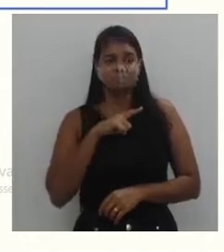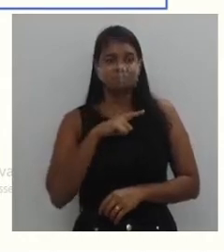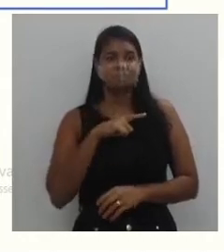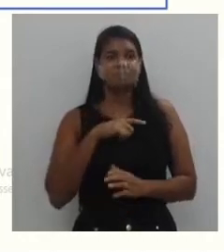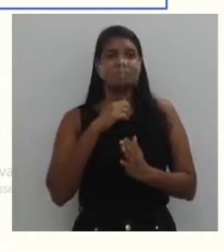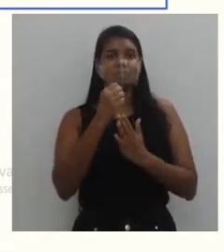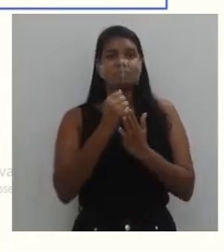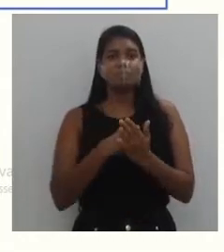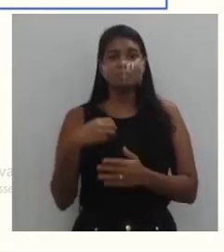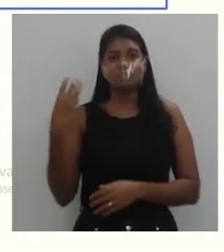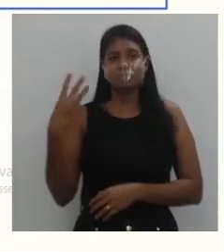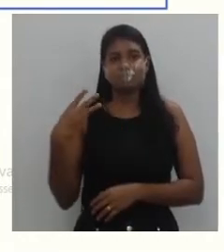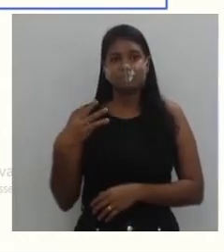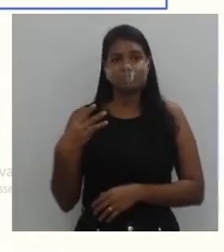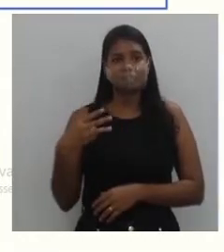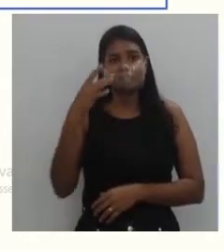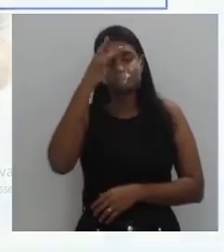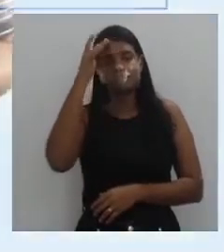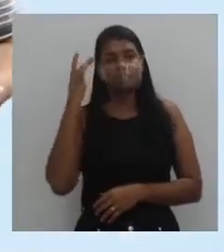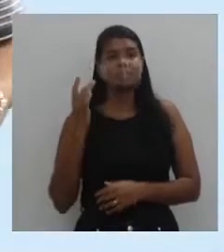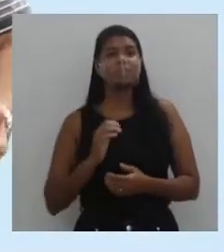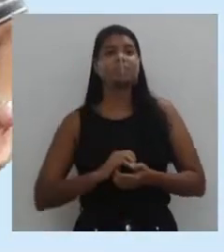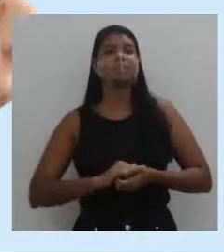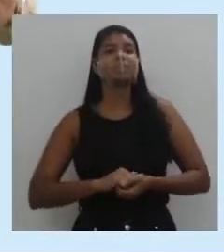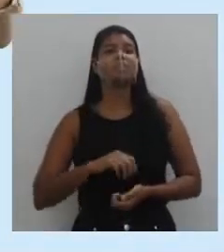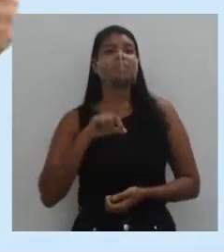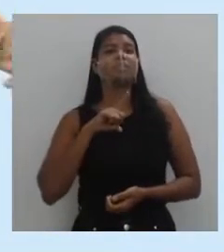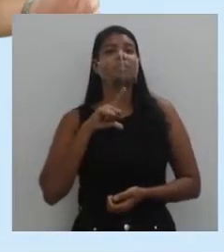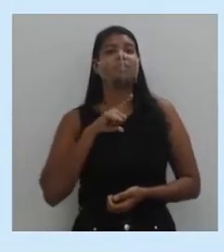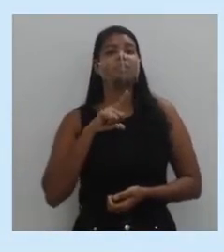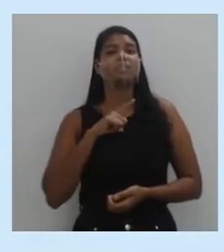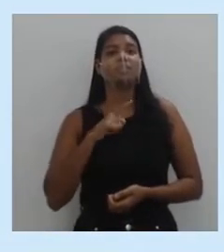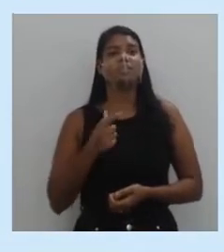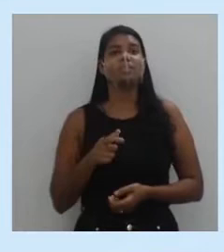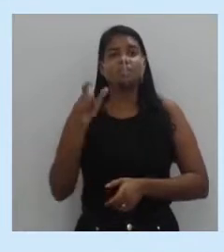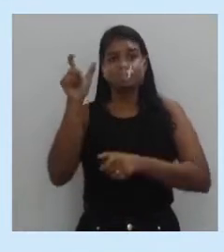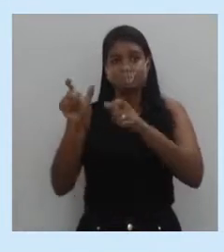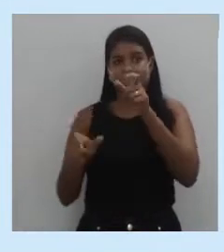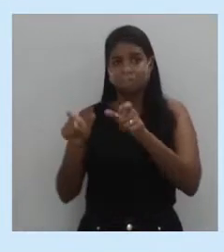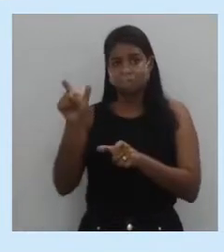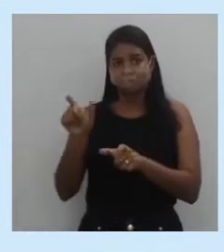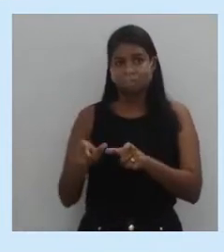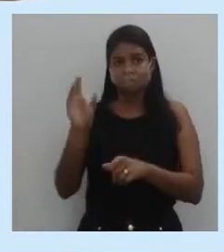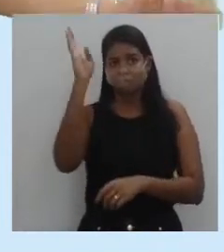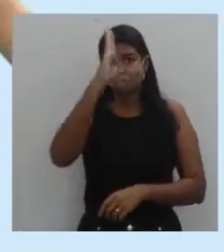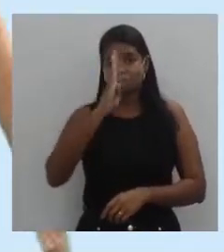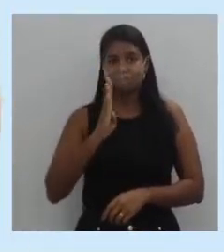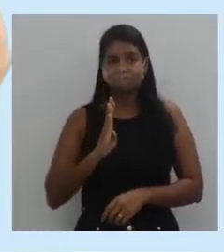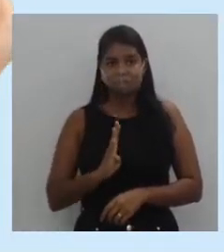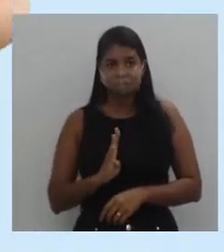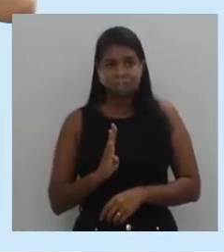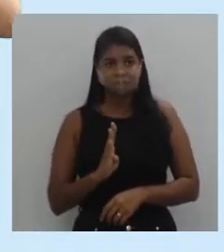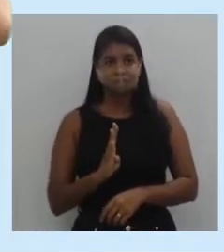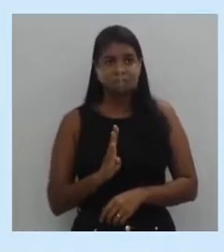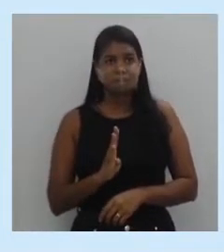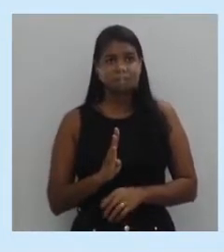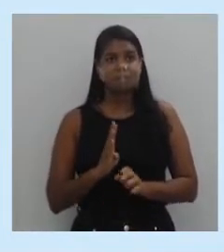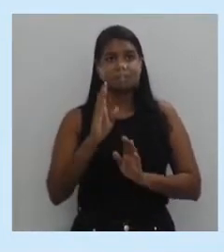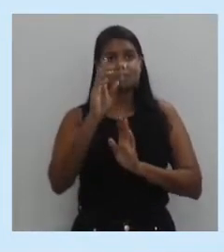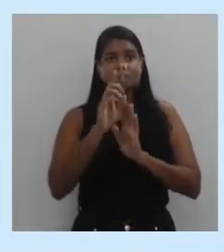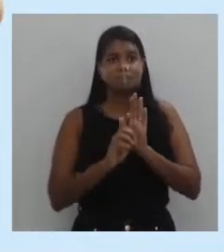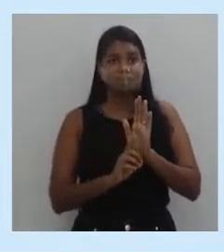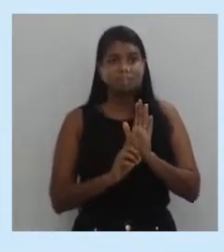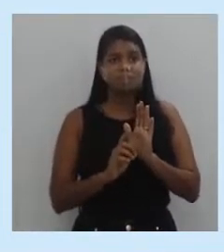violação de terceiros. Então, corta para mim, nós temos aí tanto a Constituição brasileira quanto a